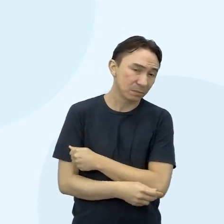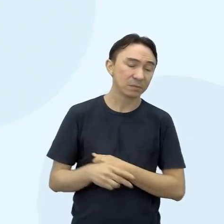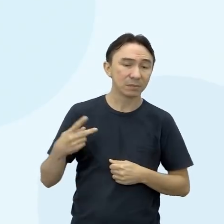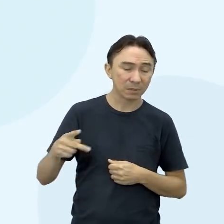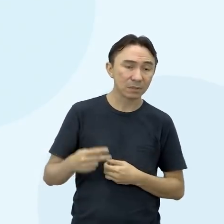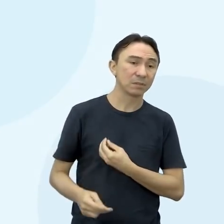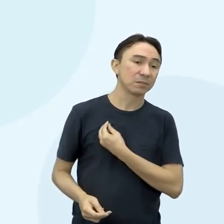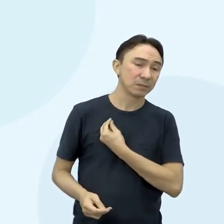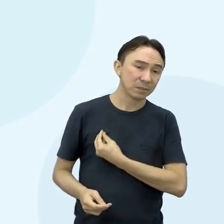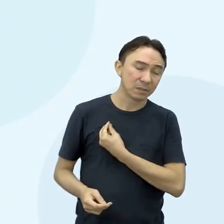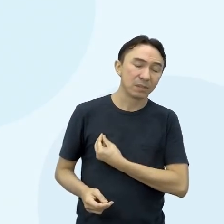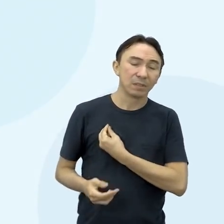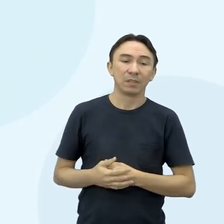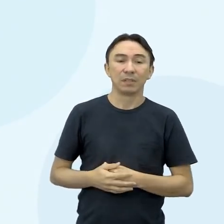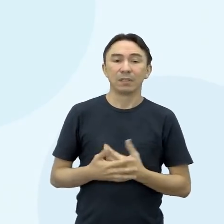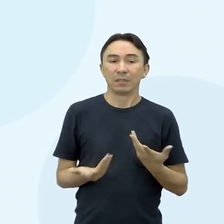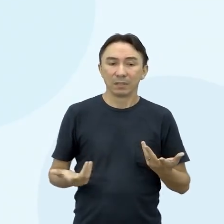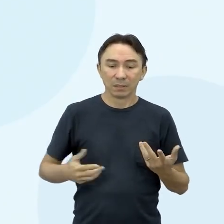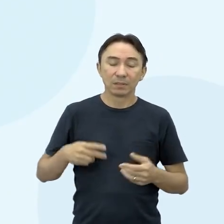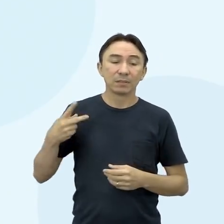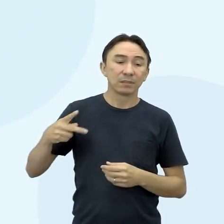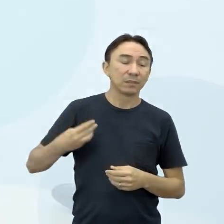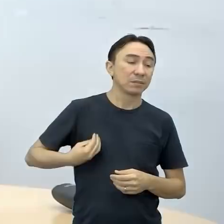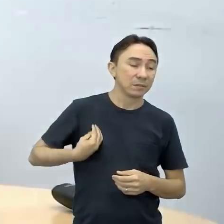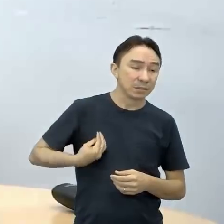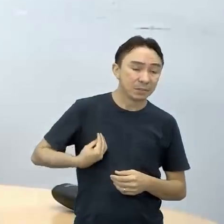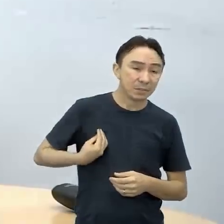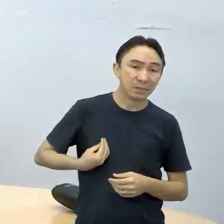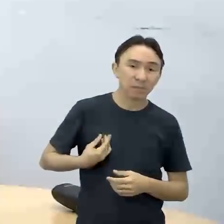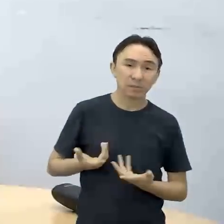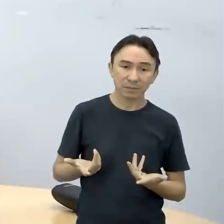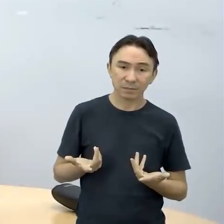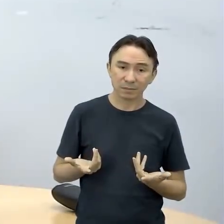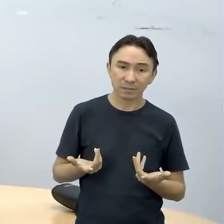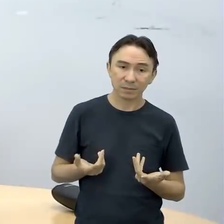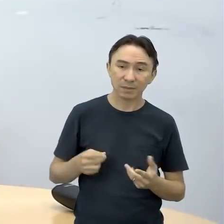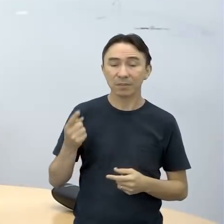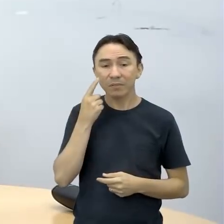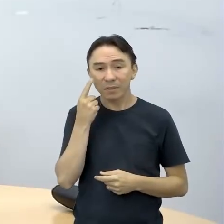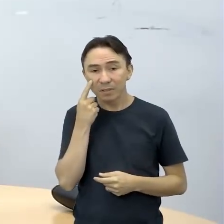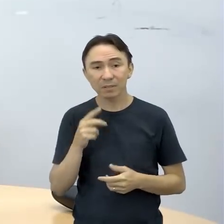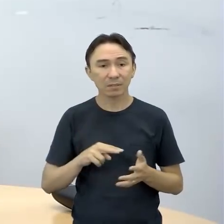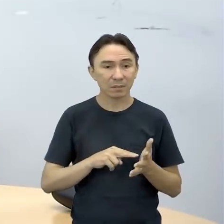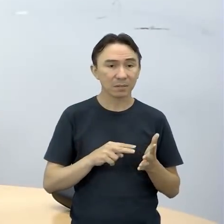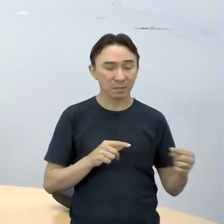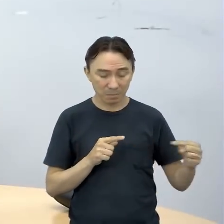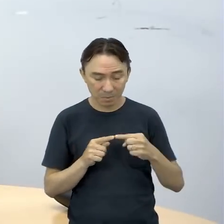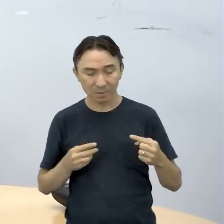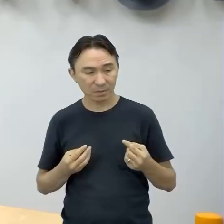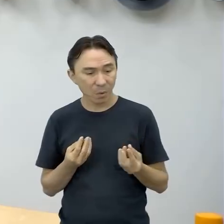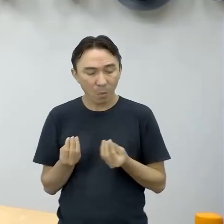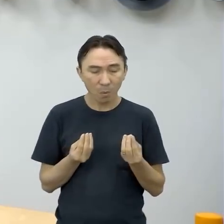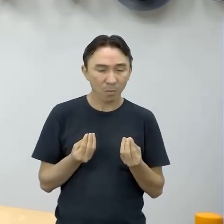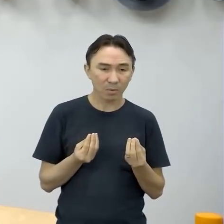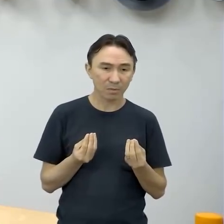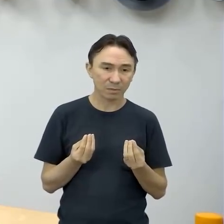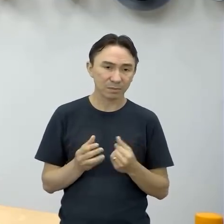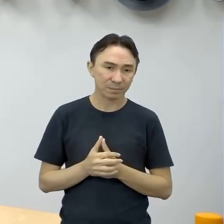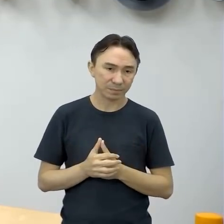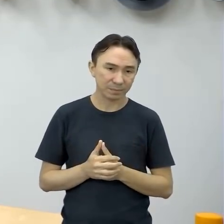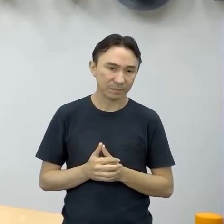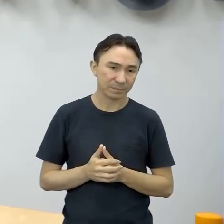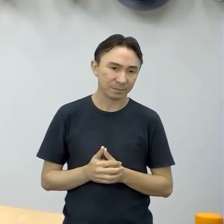cotidiano, né? Na vida, no dia a dia, para que eles vejam significado para a aprendizagem, né, Marcos? Sim, e eu também